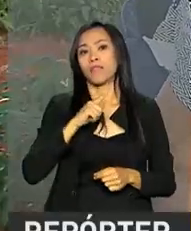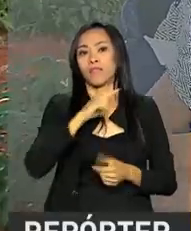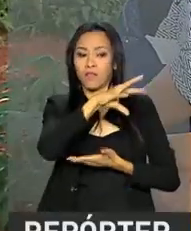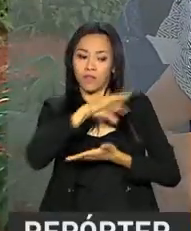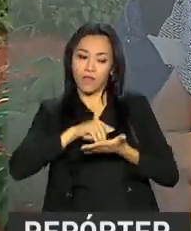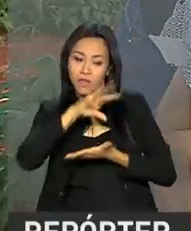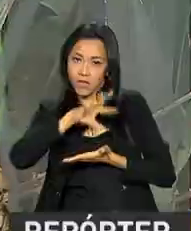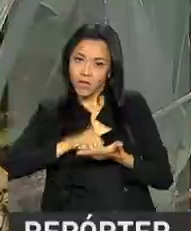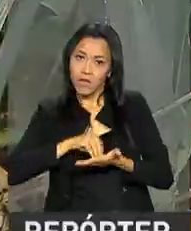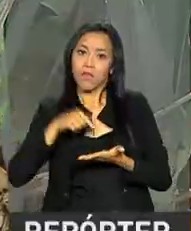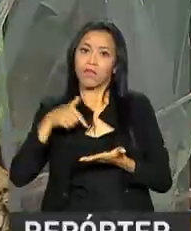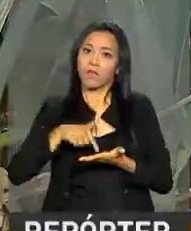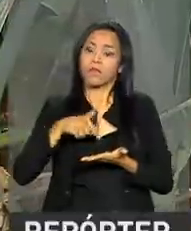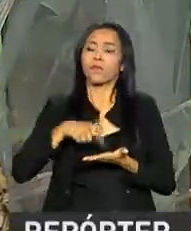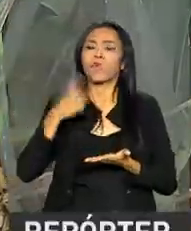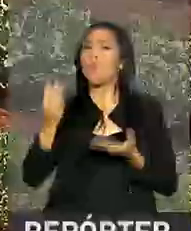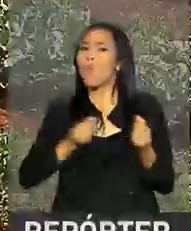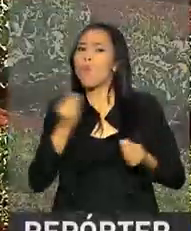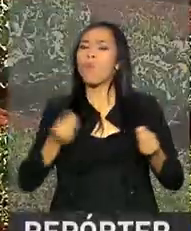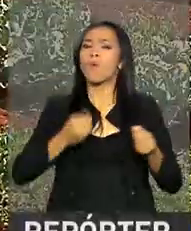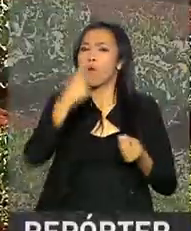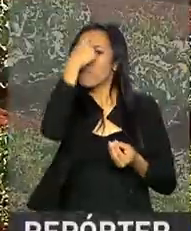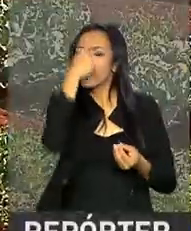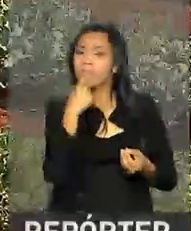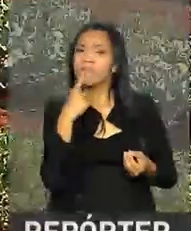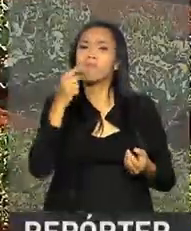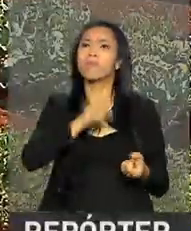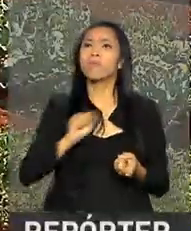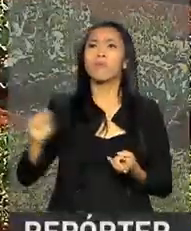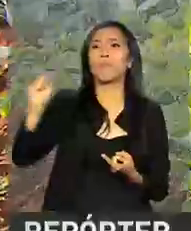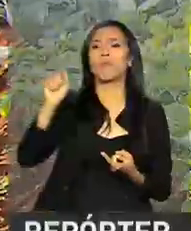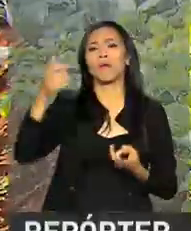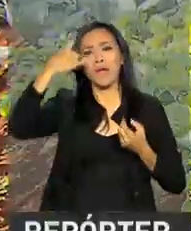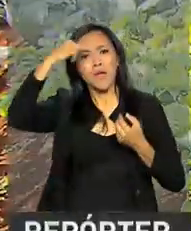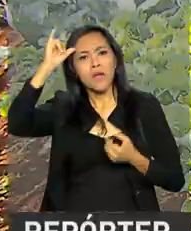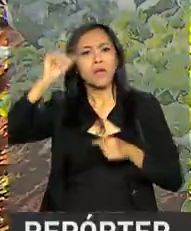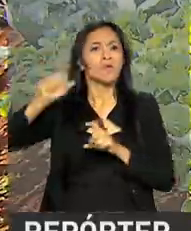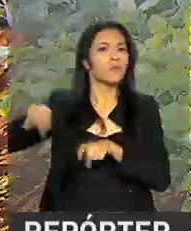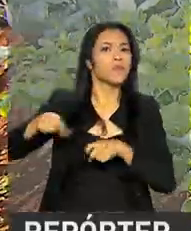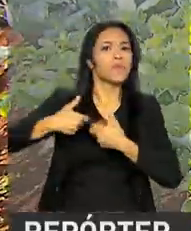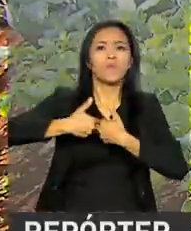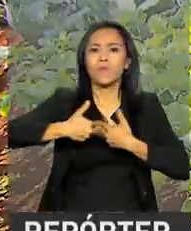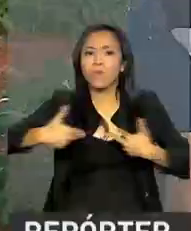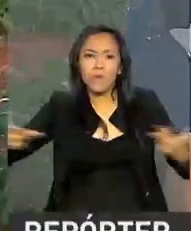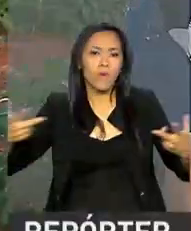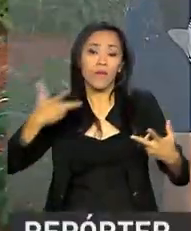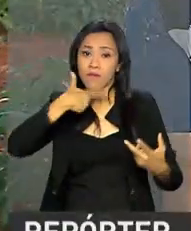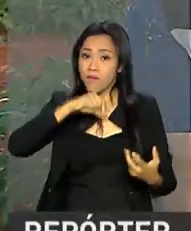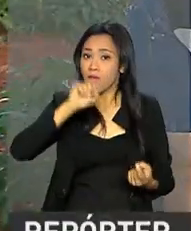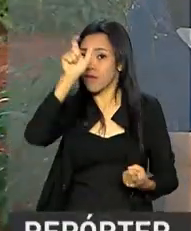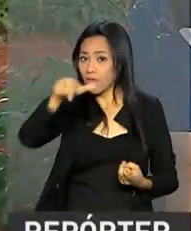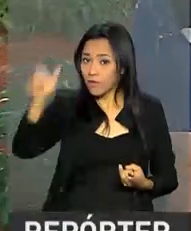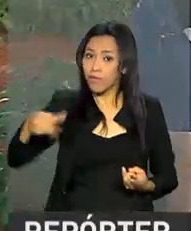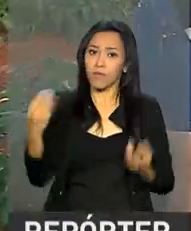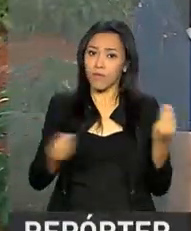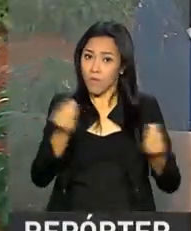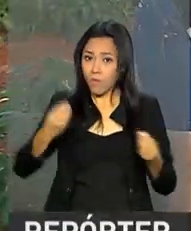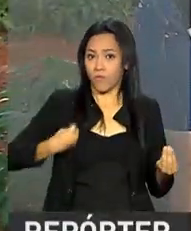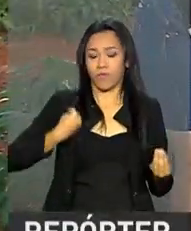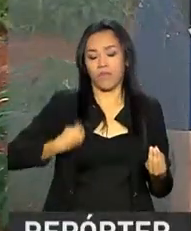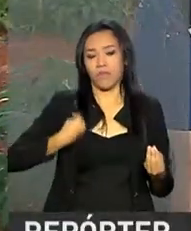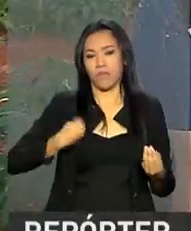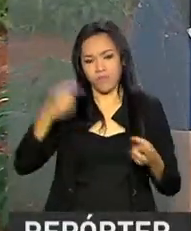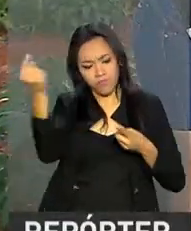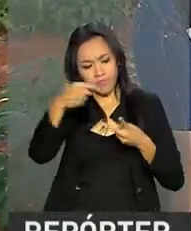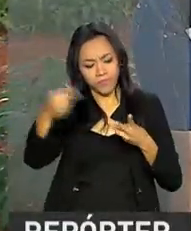brasil quais produtos colhe que animais são criados quem são os trabalhadores e como vivem a maior